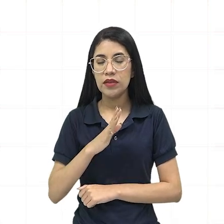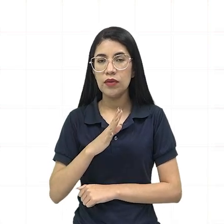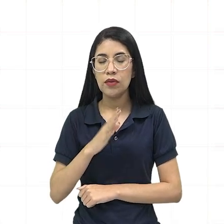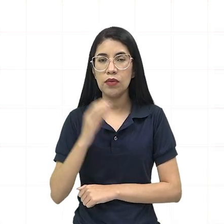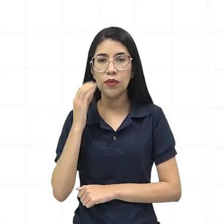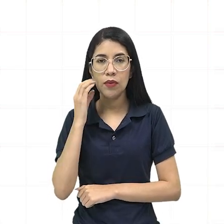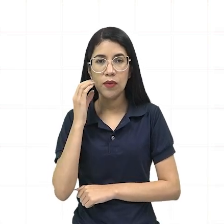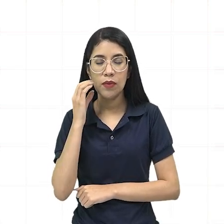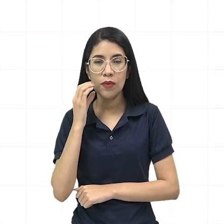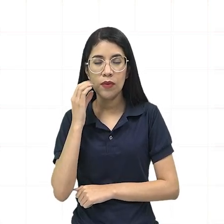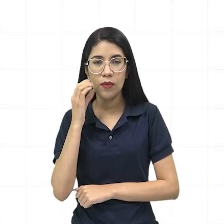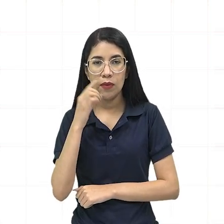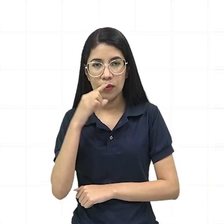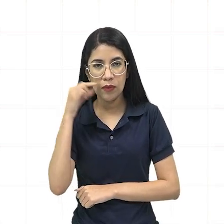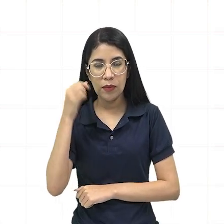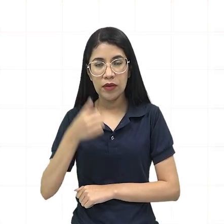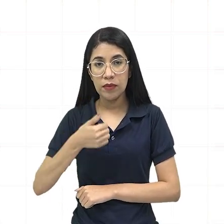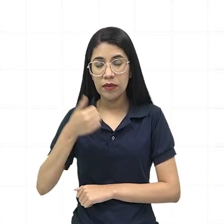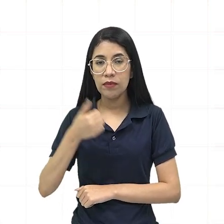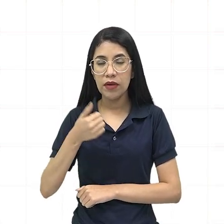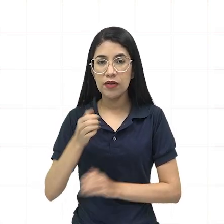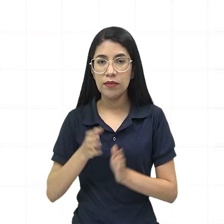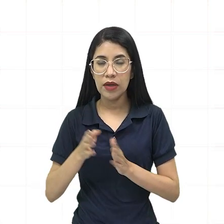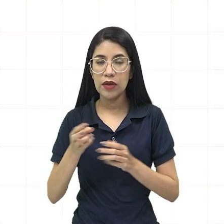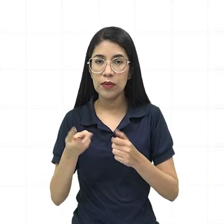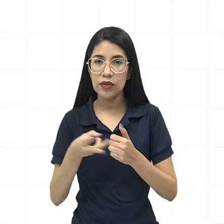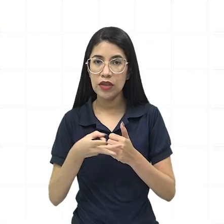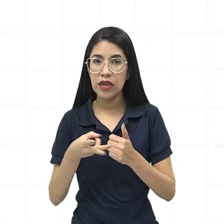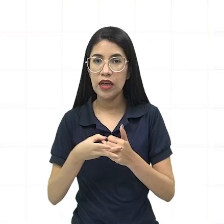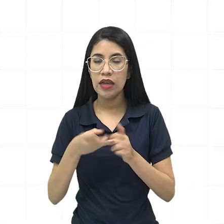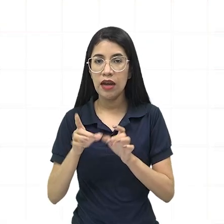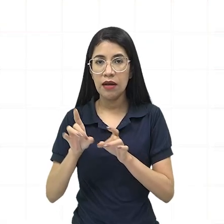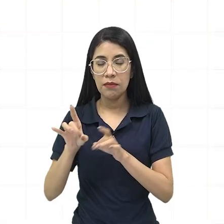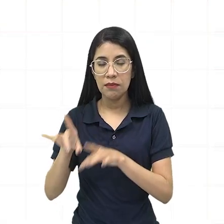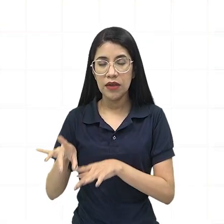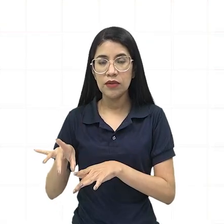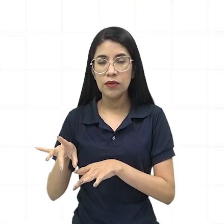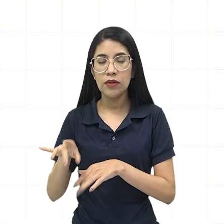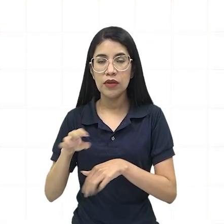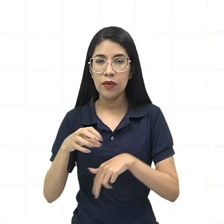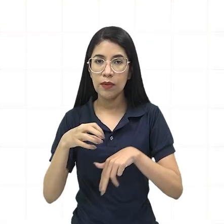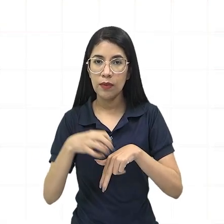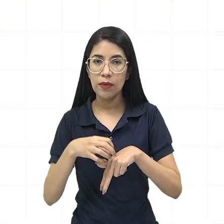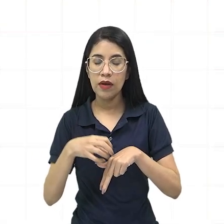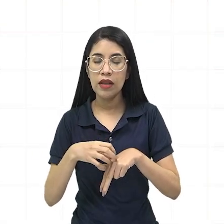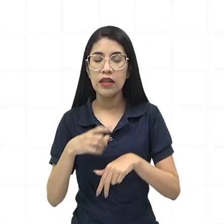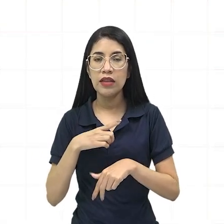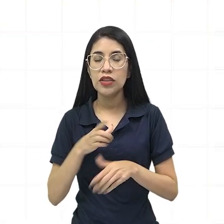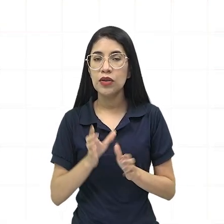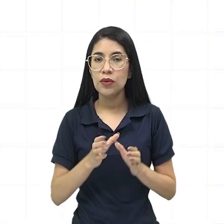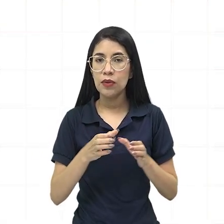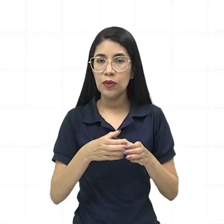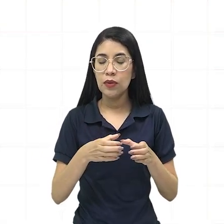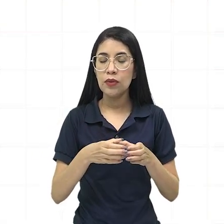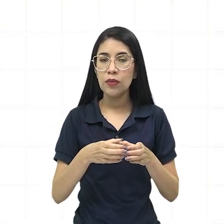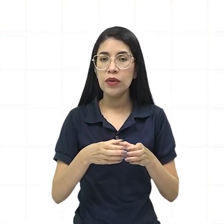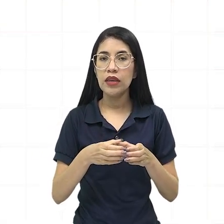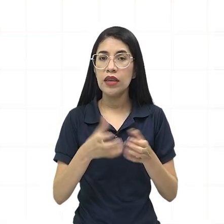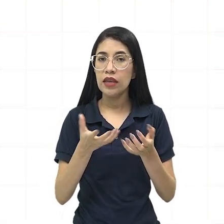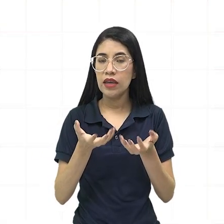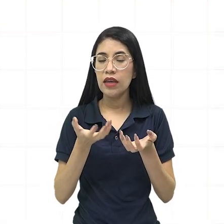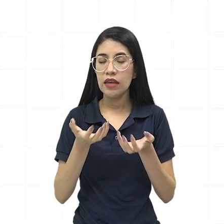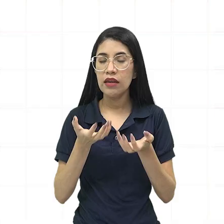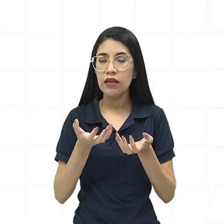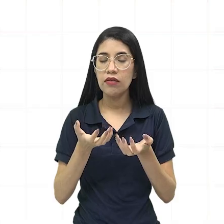Pedro I, no período regencial, Dom Pedro I ele abdica, né, e inicia o período regencial, tinha um grupo de pessoas que queriam a volta de Dom